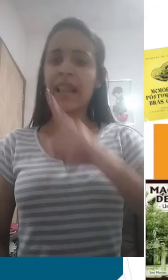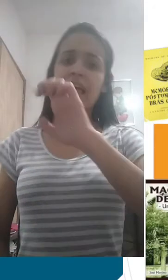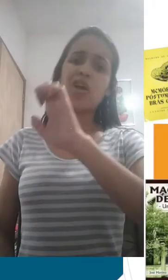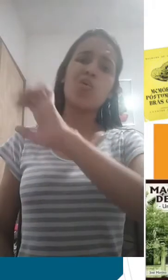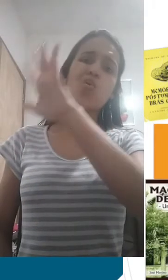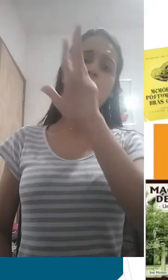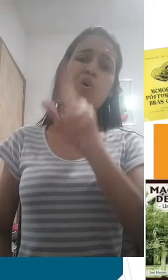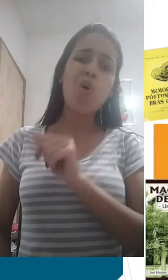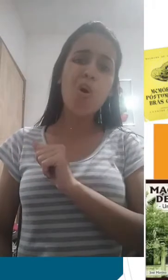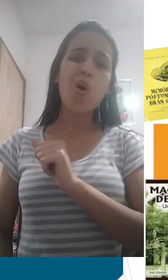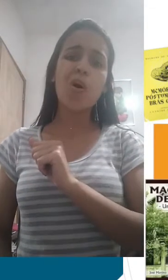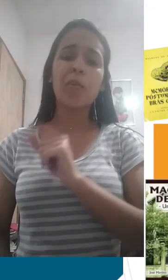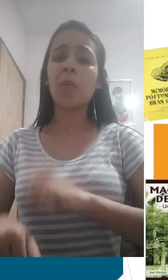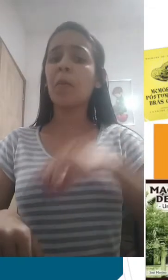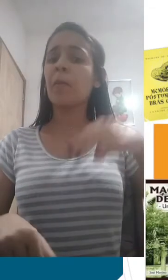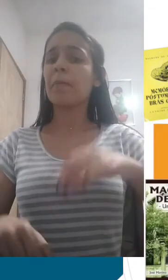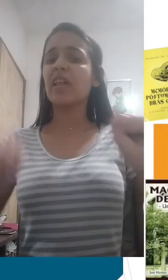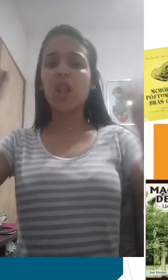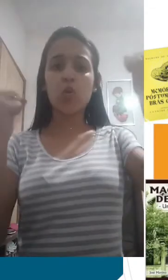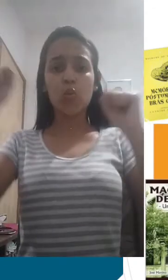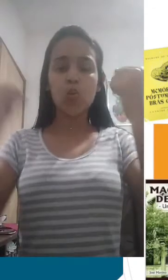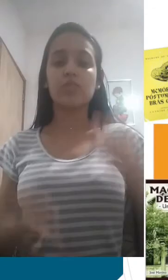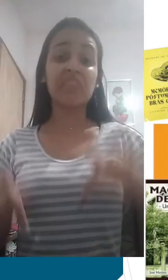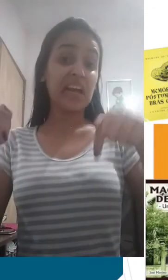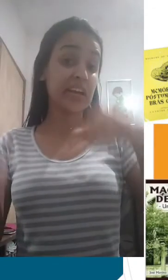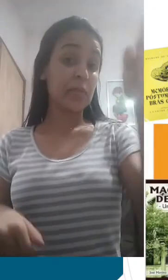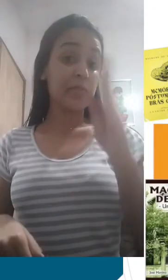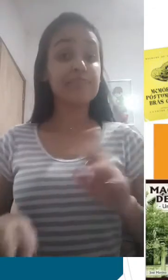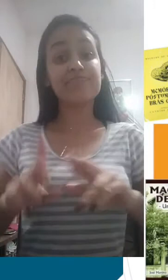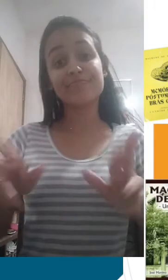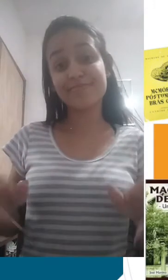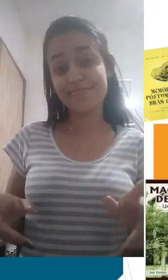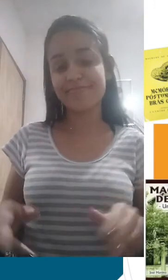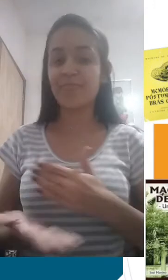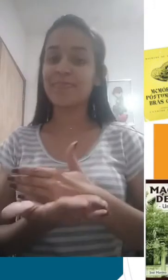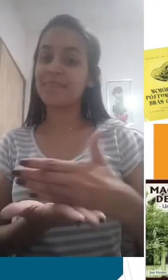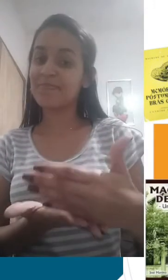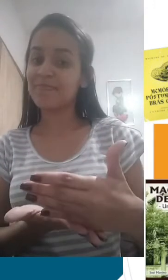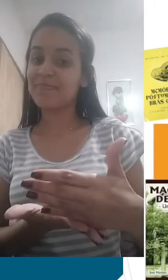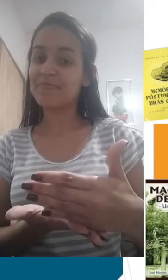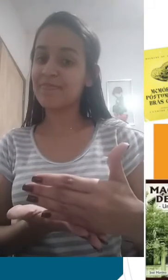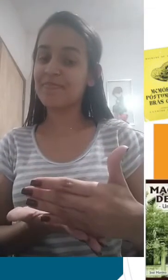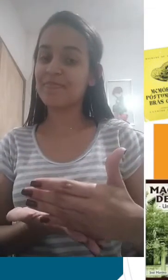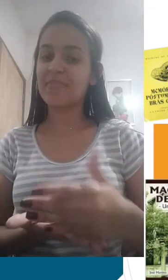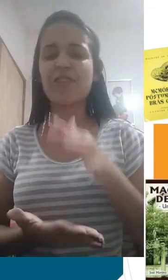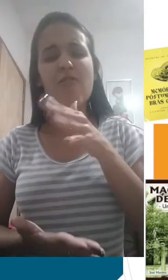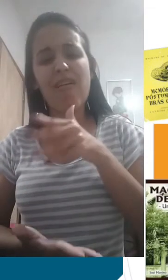que já alçava sua segunda etapa, o Brasil, por sua vez, iniciava um lento processo